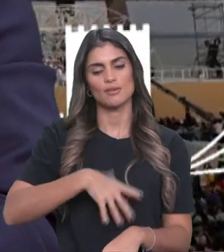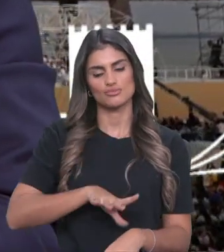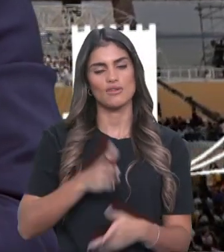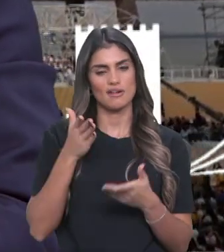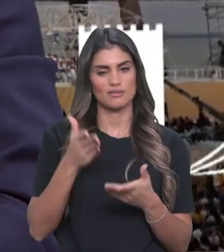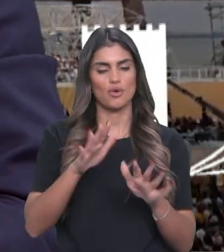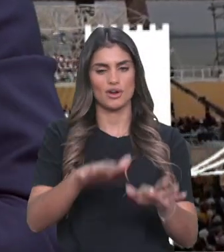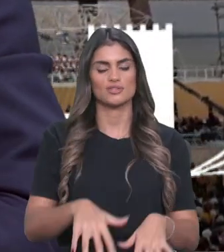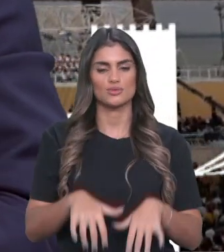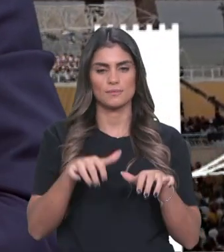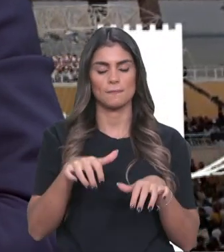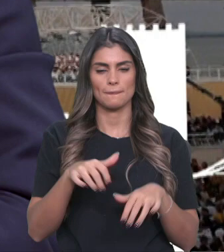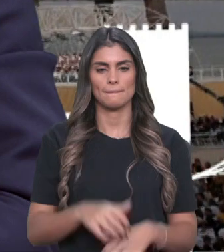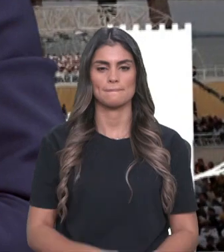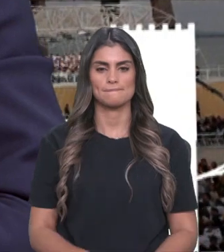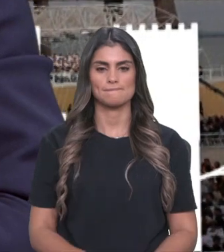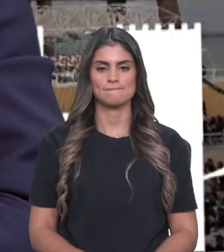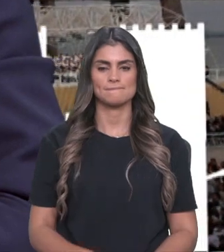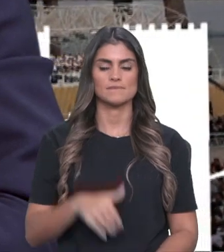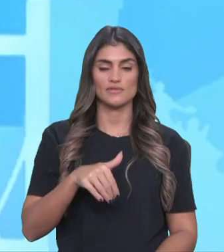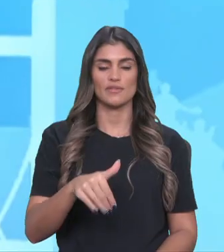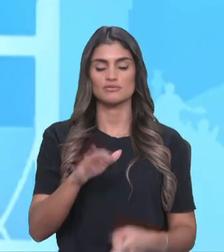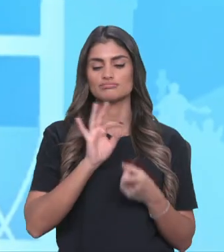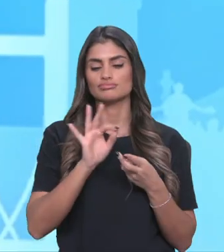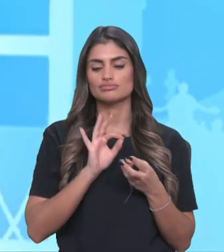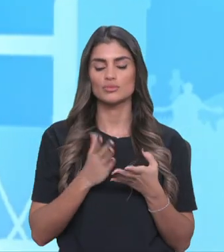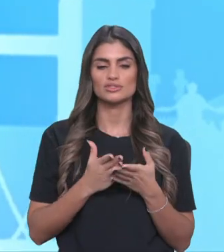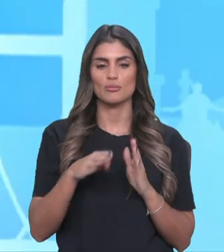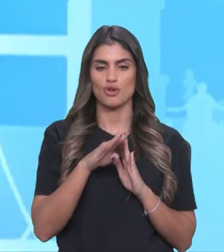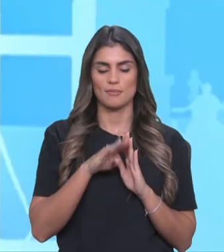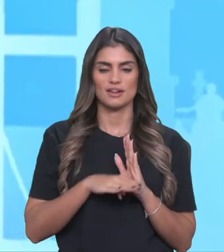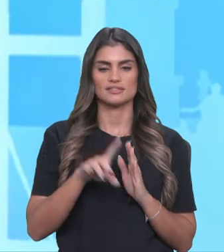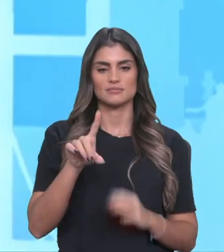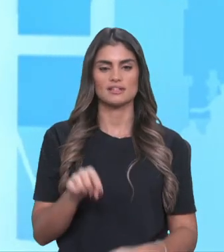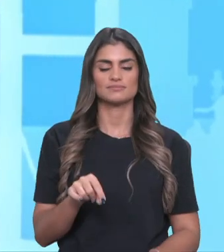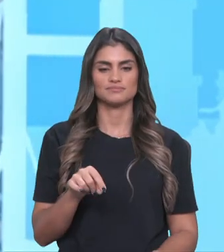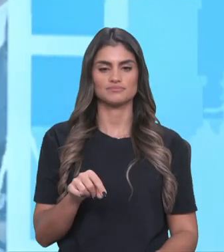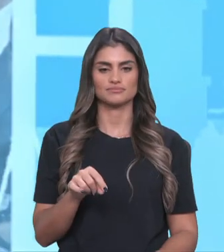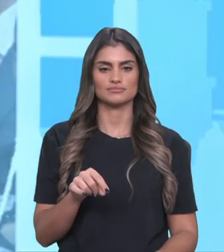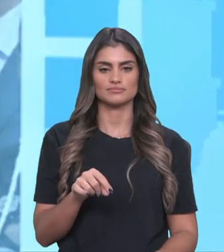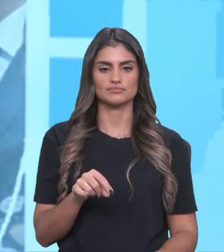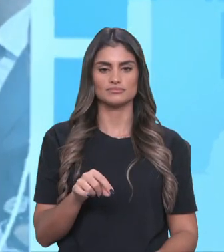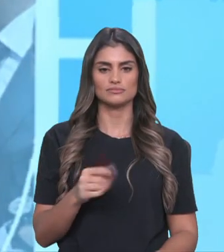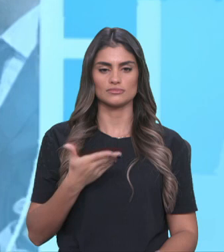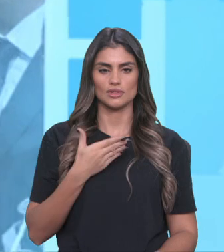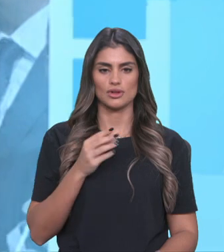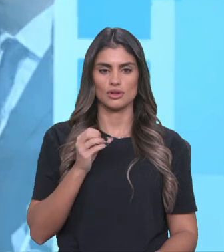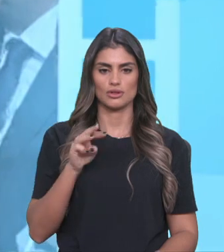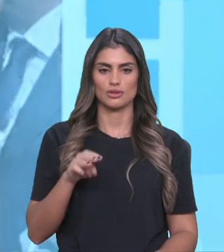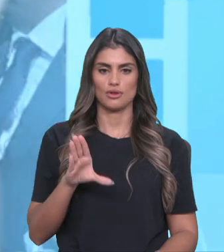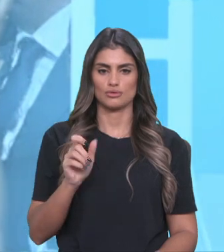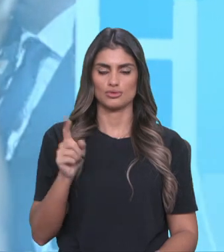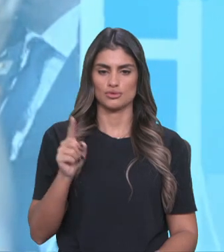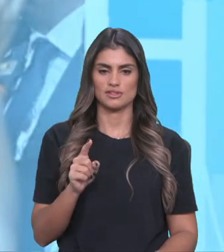no Congresso. E já lá vamos também detalhar não só o programa, como avançando o Dom José Cordeiro, mas também esses